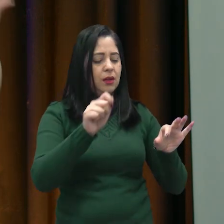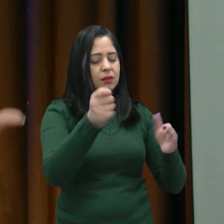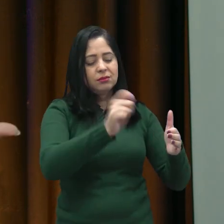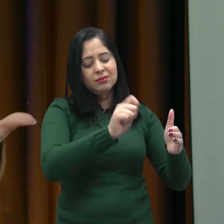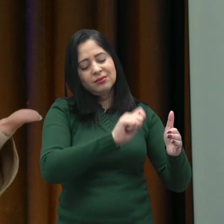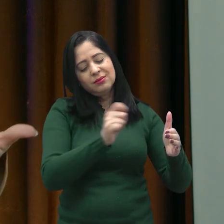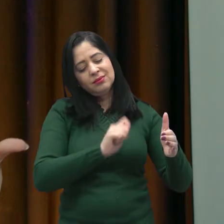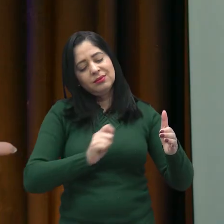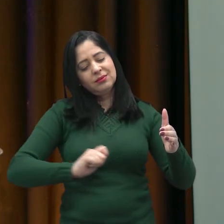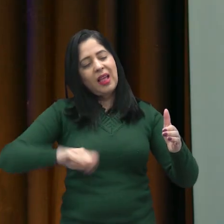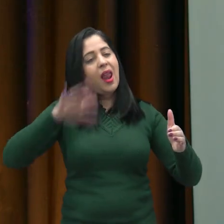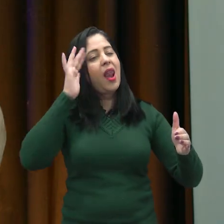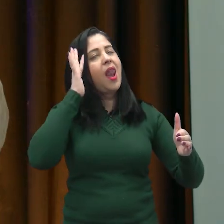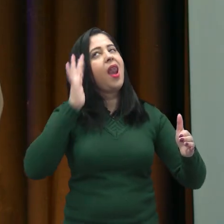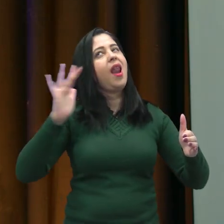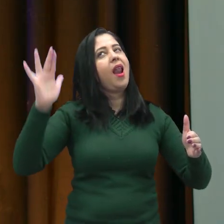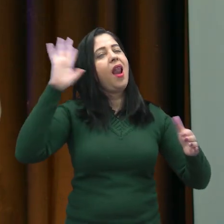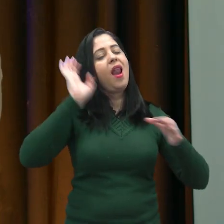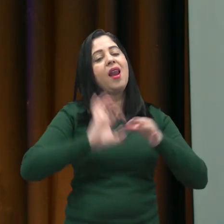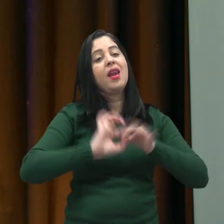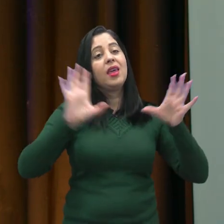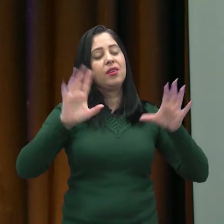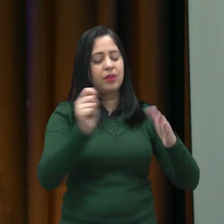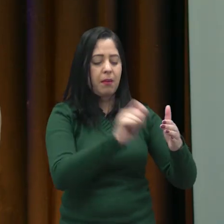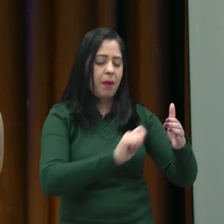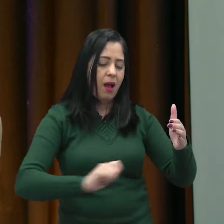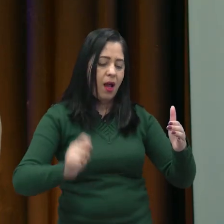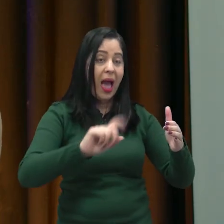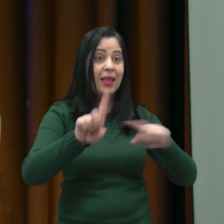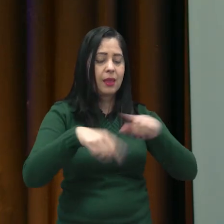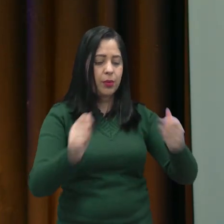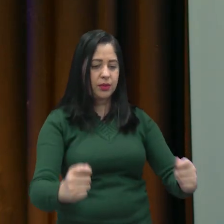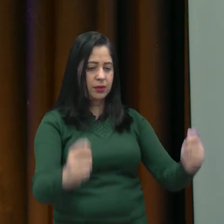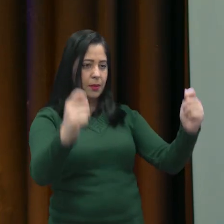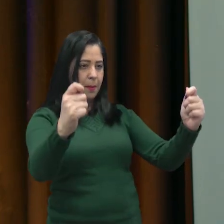não, sem se preocupar se sabe pintar ou não. Sim. Deixar